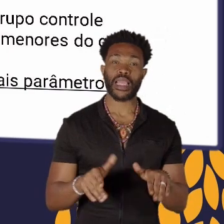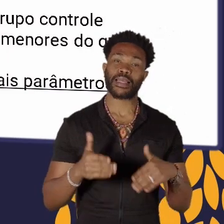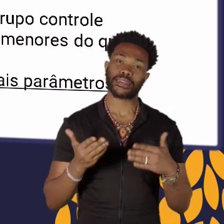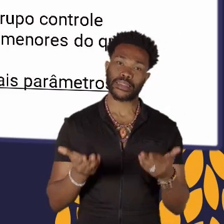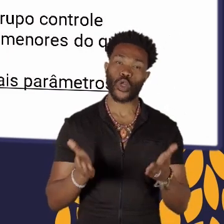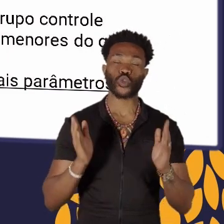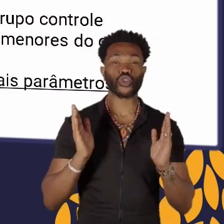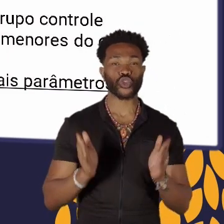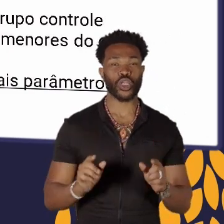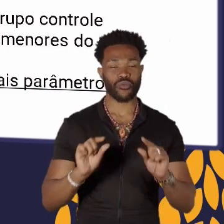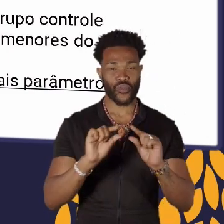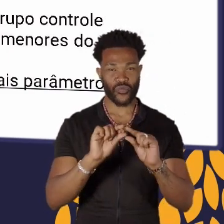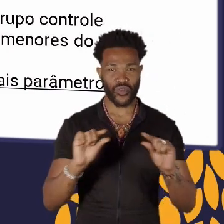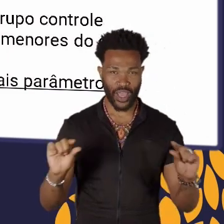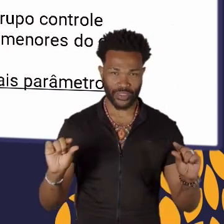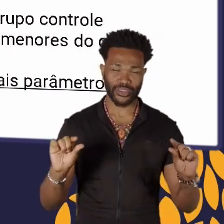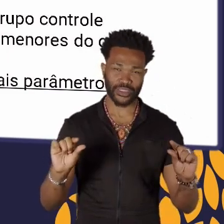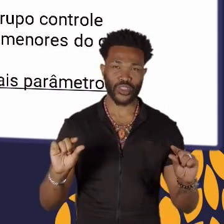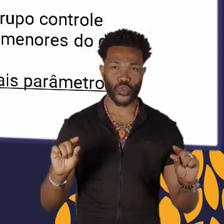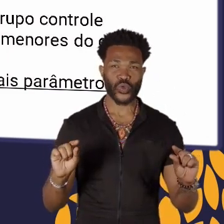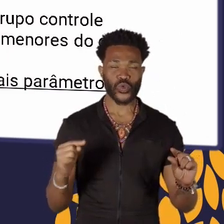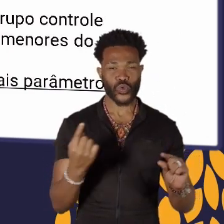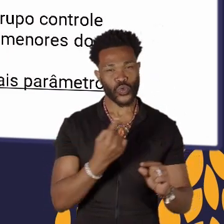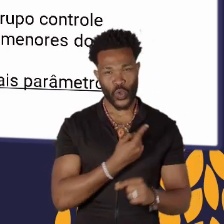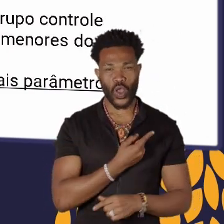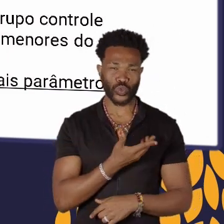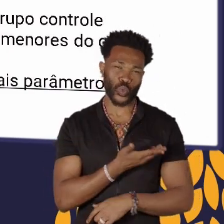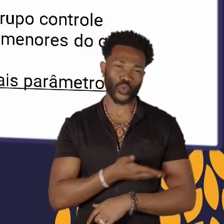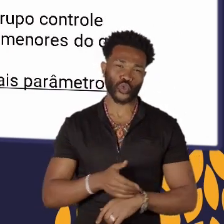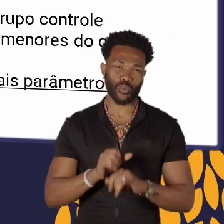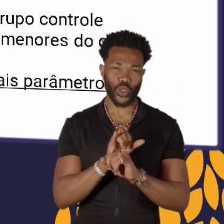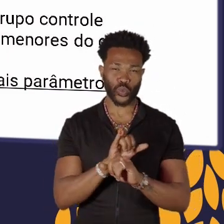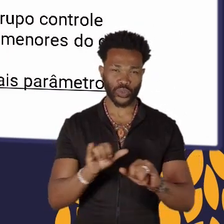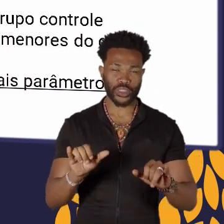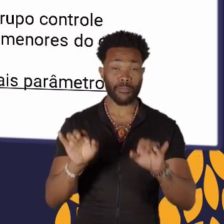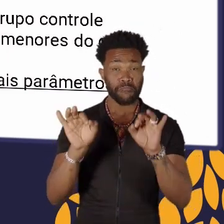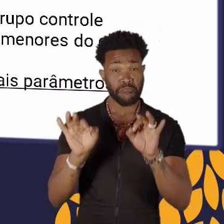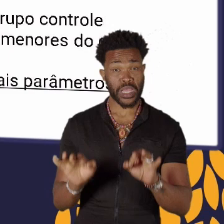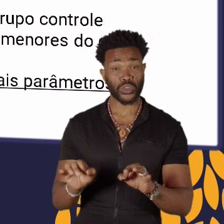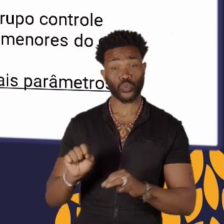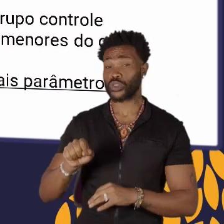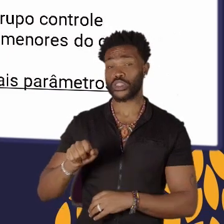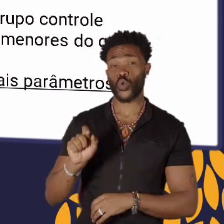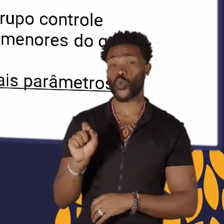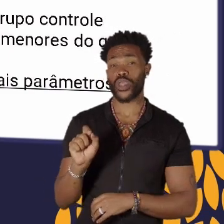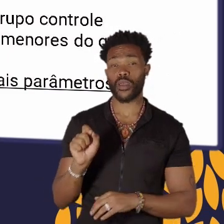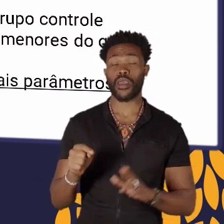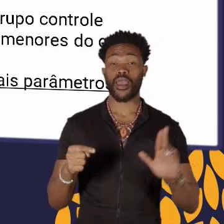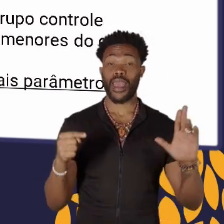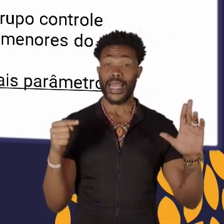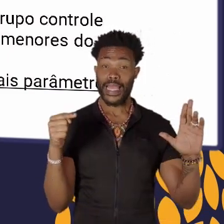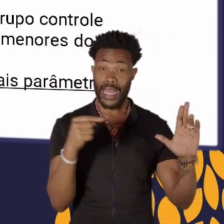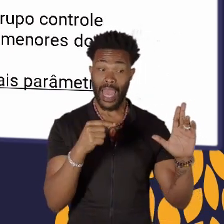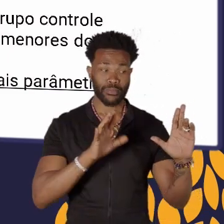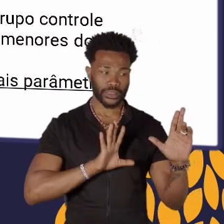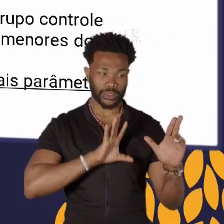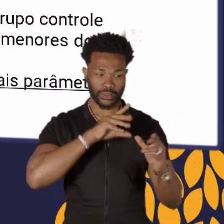velha frase, ou enfim, que a gente costuma dizer que, de fato, sim, né, a cannabis e seus